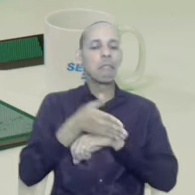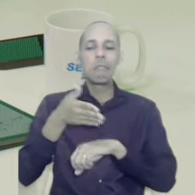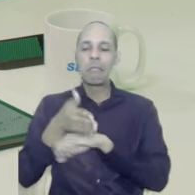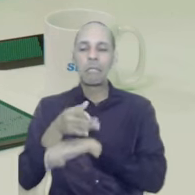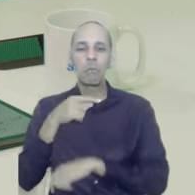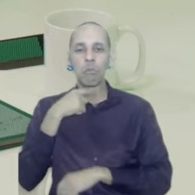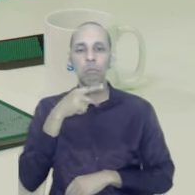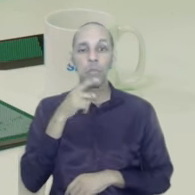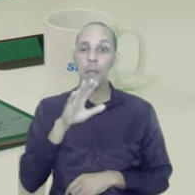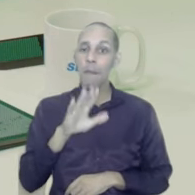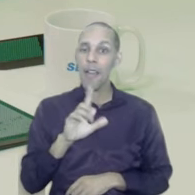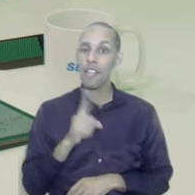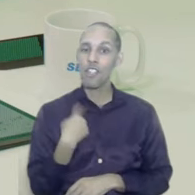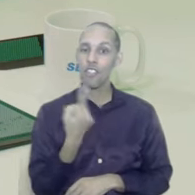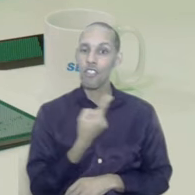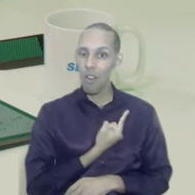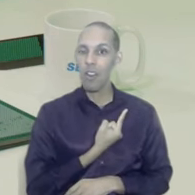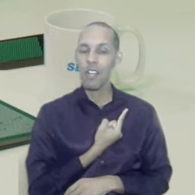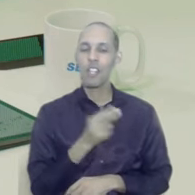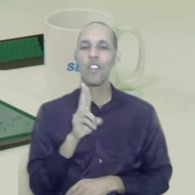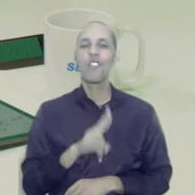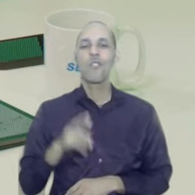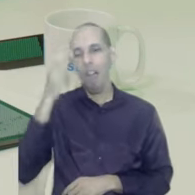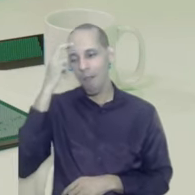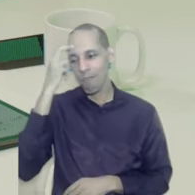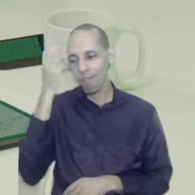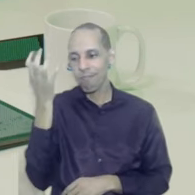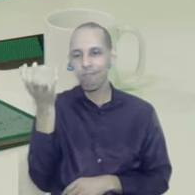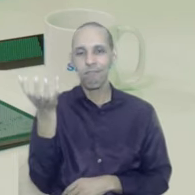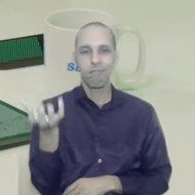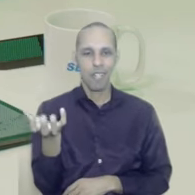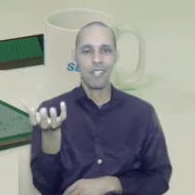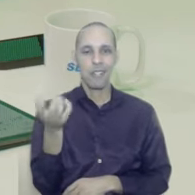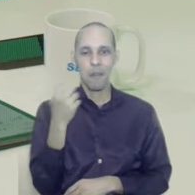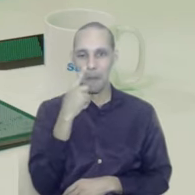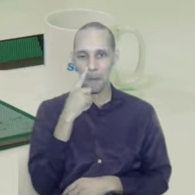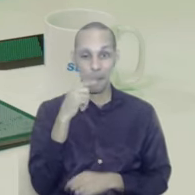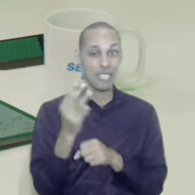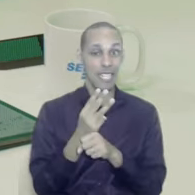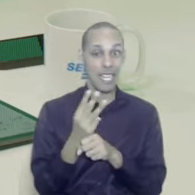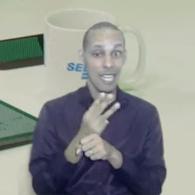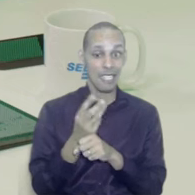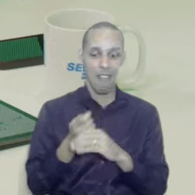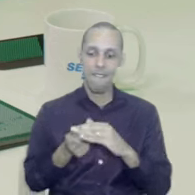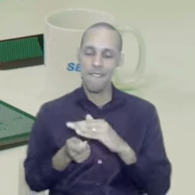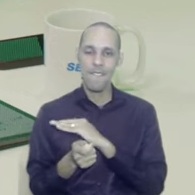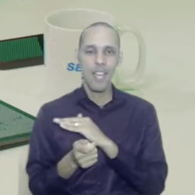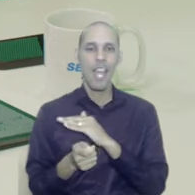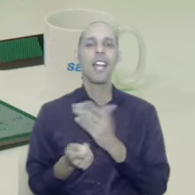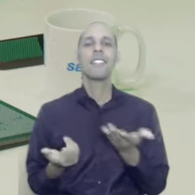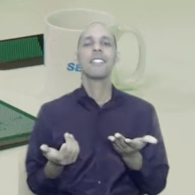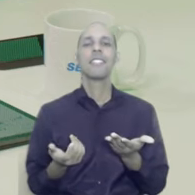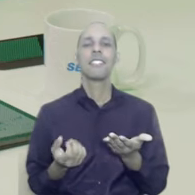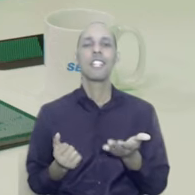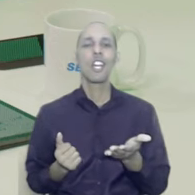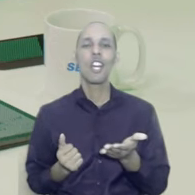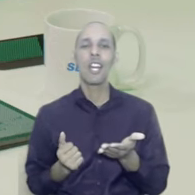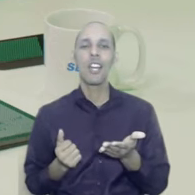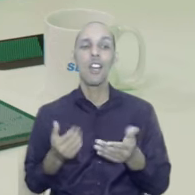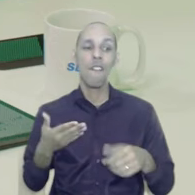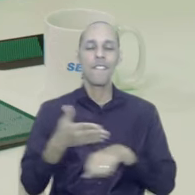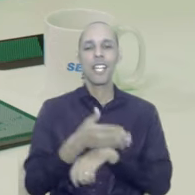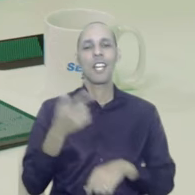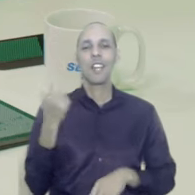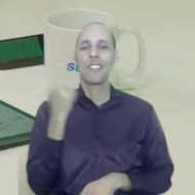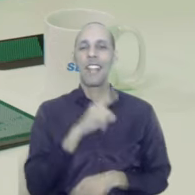do desenvolvimento de uso de Inteligência Artificial teve quase 3 anos de investimento a gente rompeu essa barreira Então hoje nós